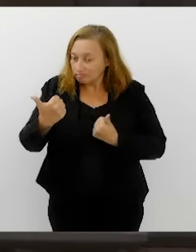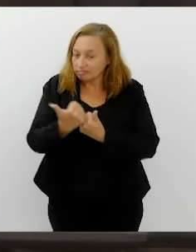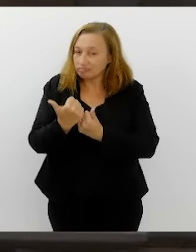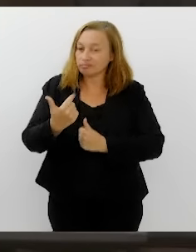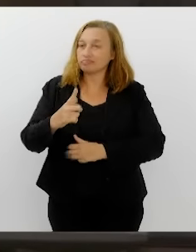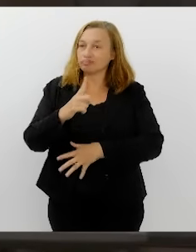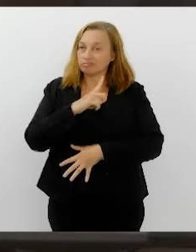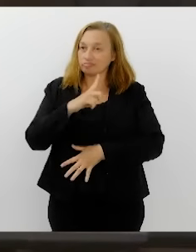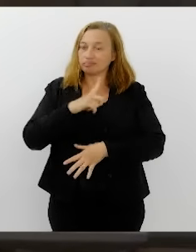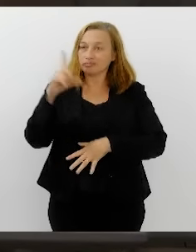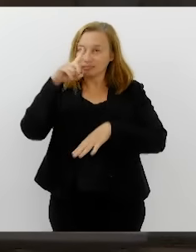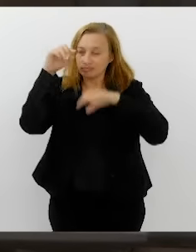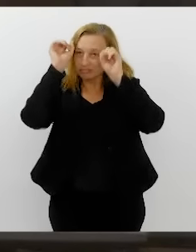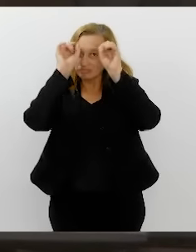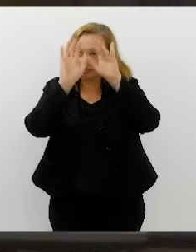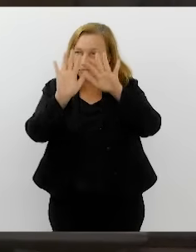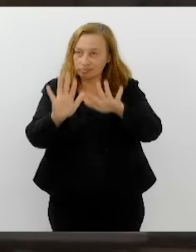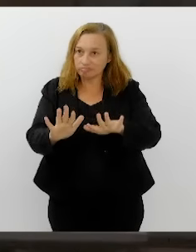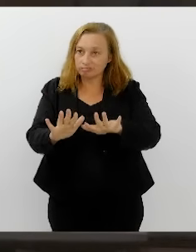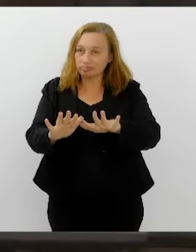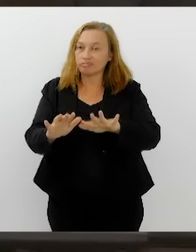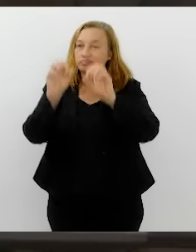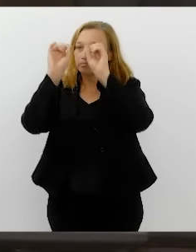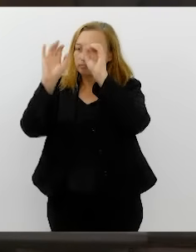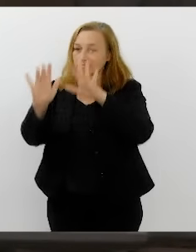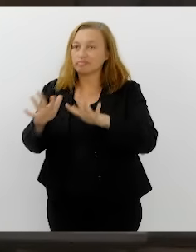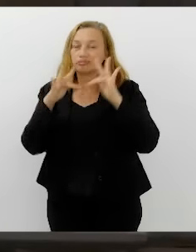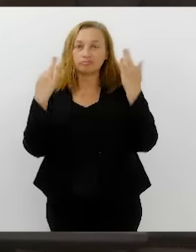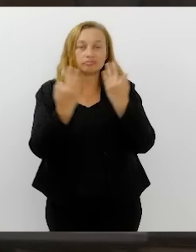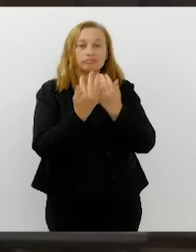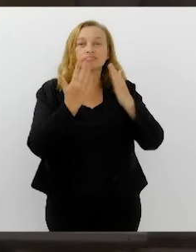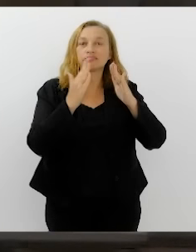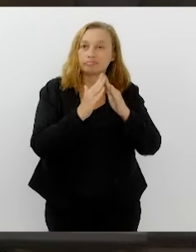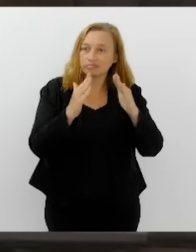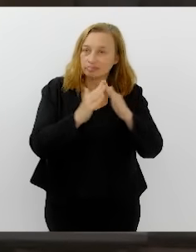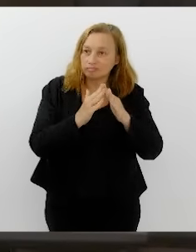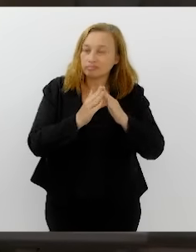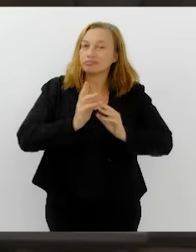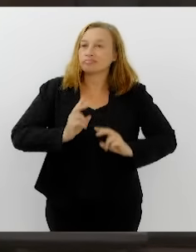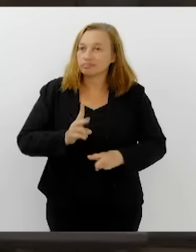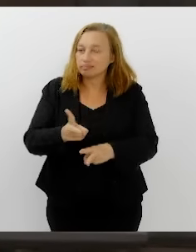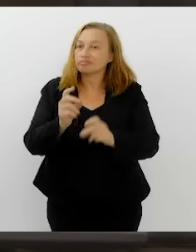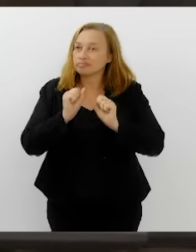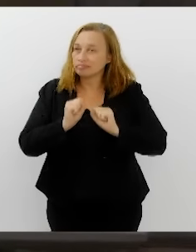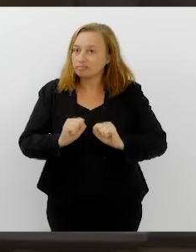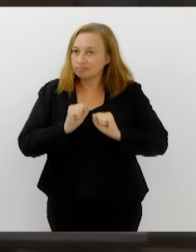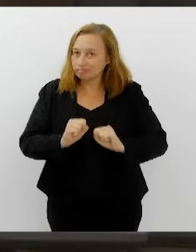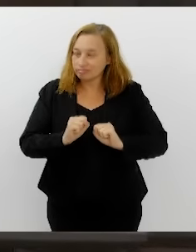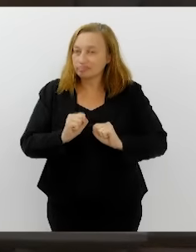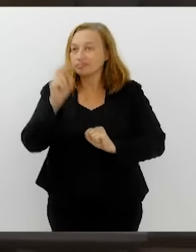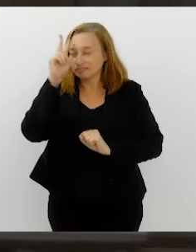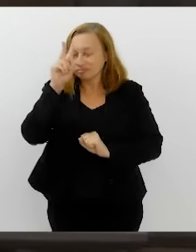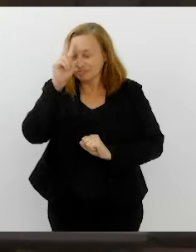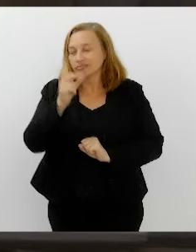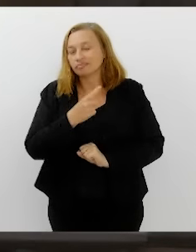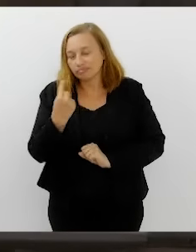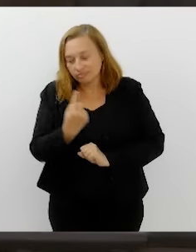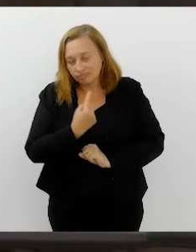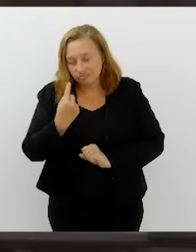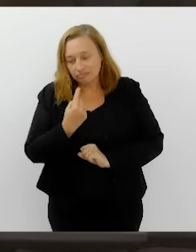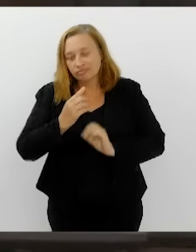Que Deus lhes abençoe, que abençoe suas famílias, suas casas, e sempre que puderem, lembrem de nós em